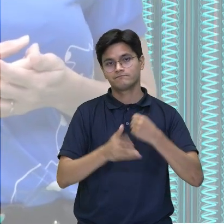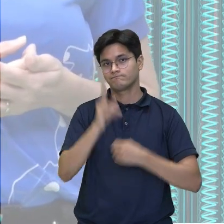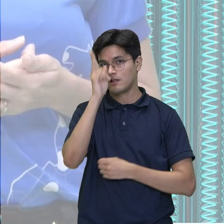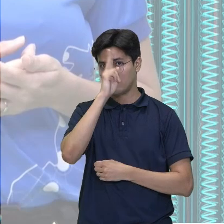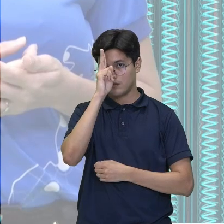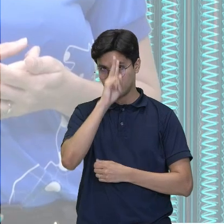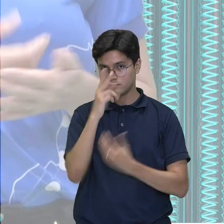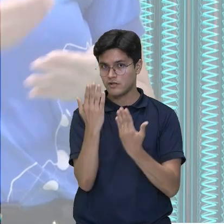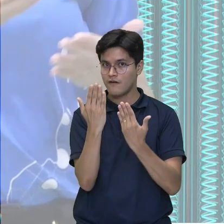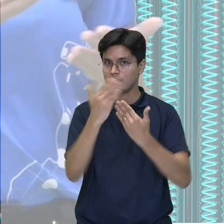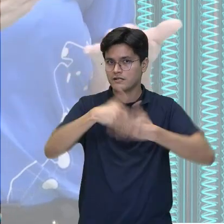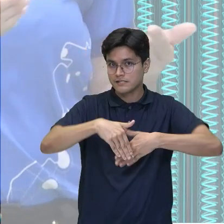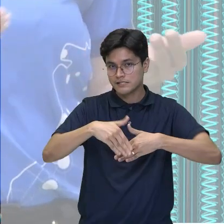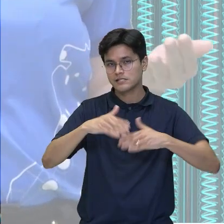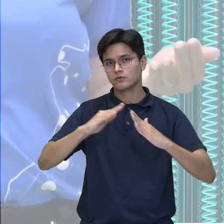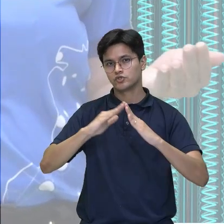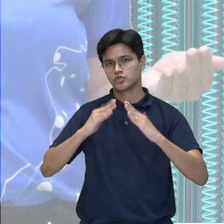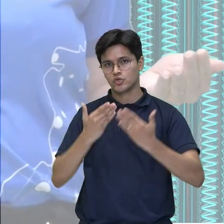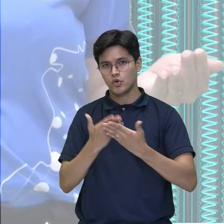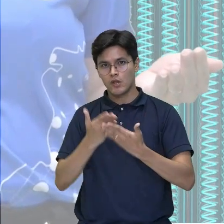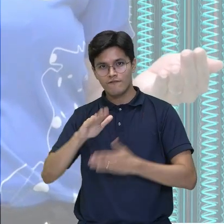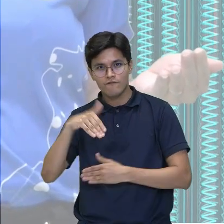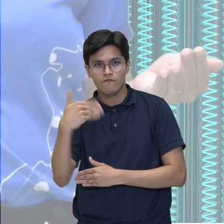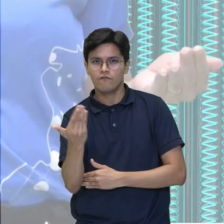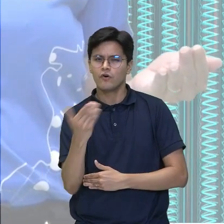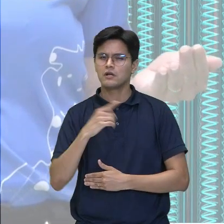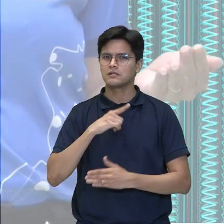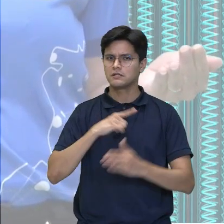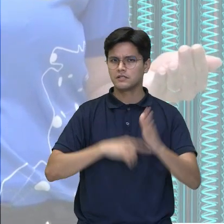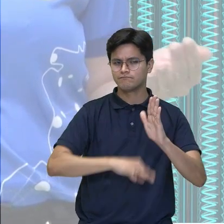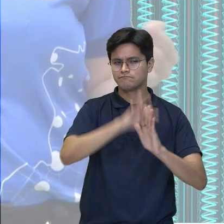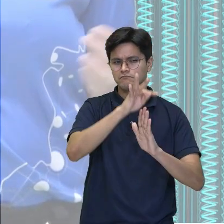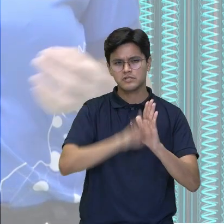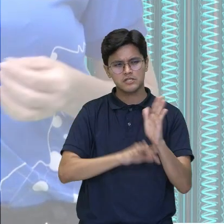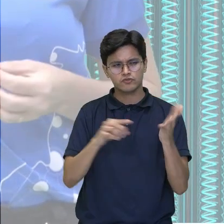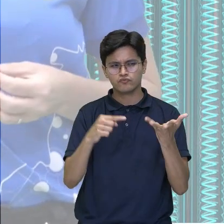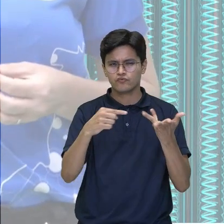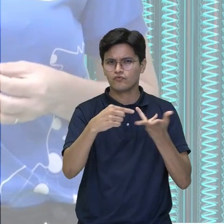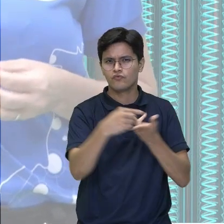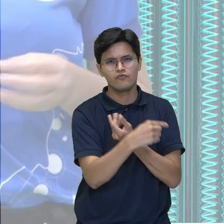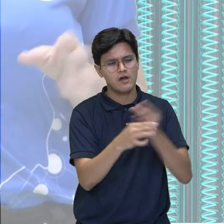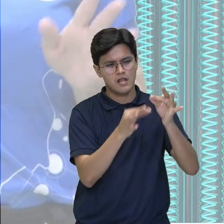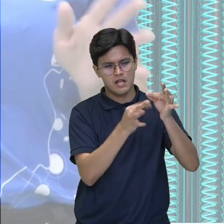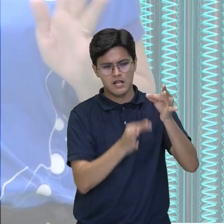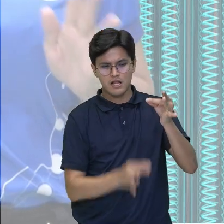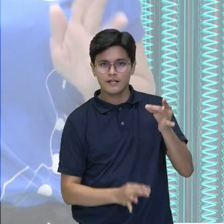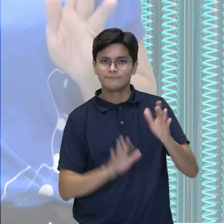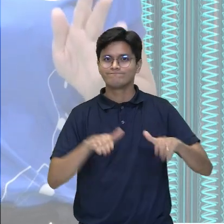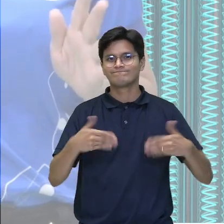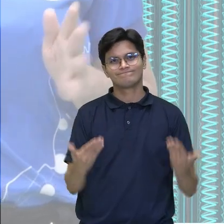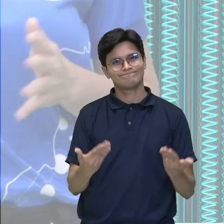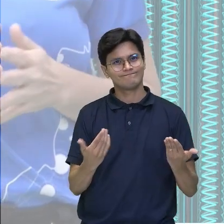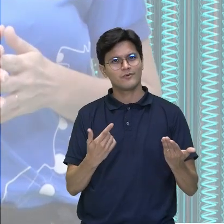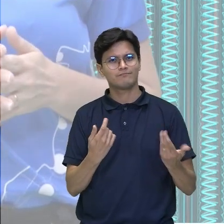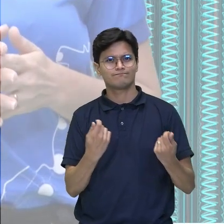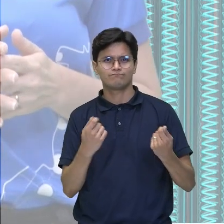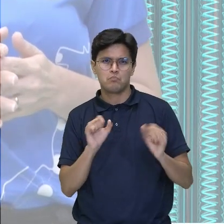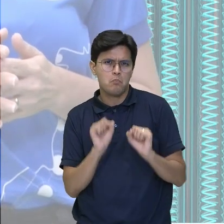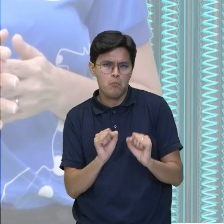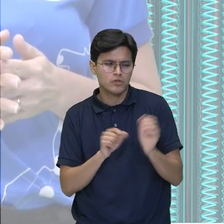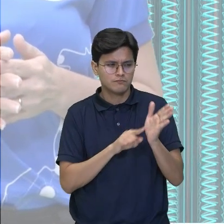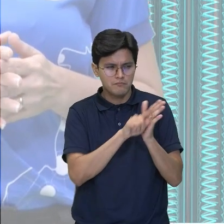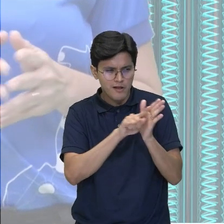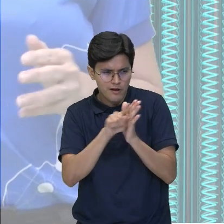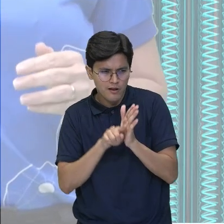que vocês fazem, né? Tem vários textos e são longos, então você não tem muito tempo de ficar pesquisando ali, lendo